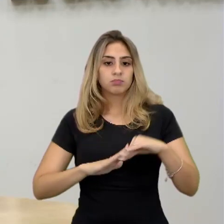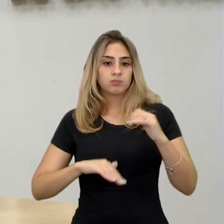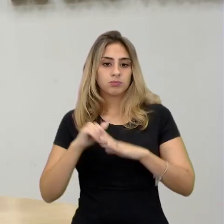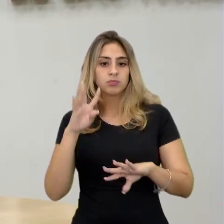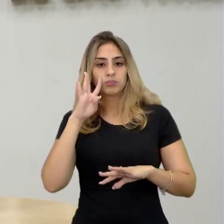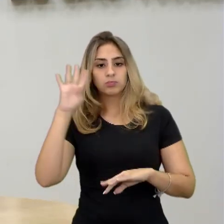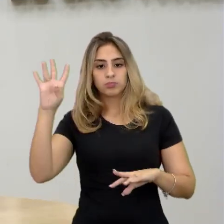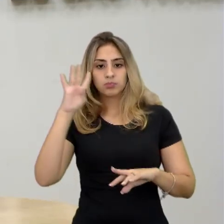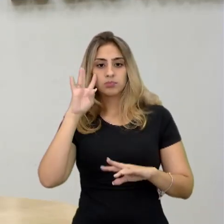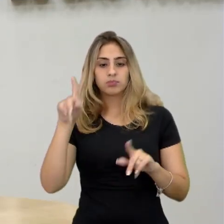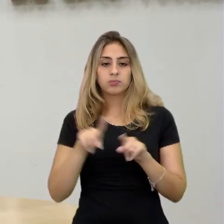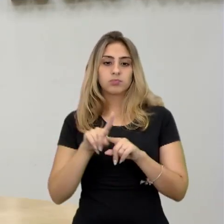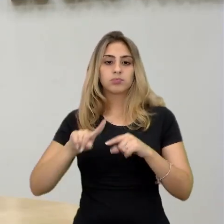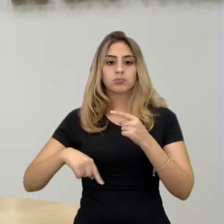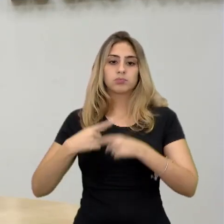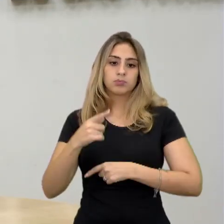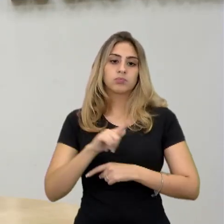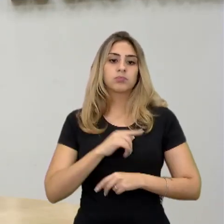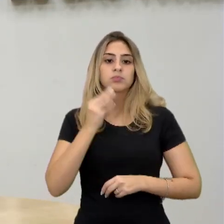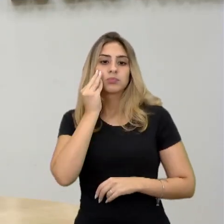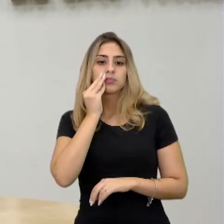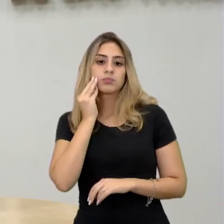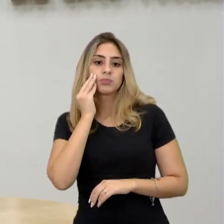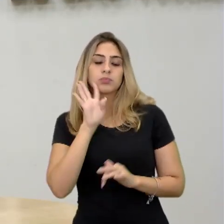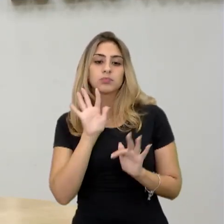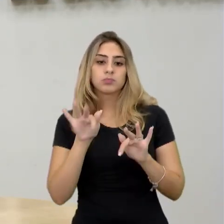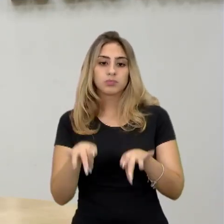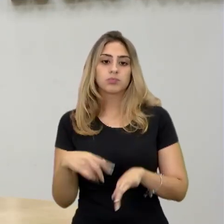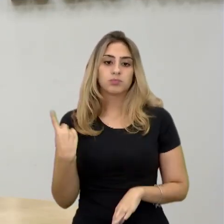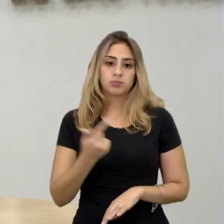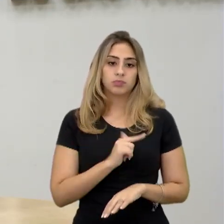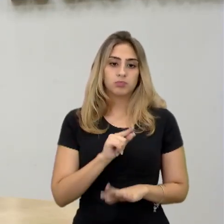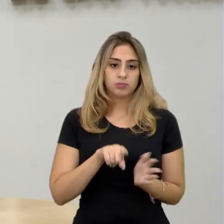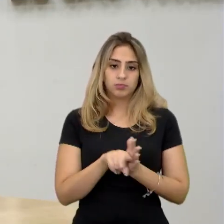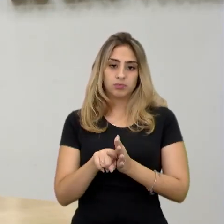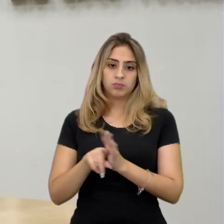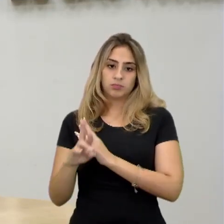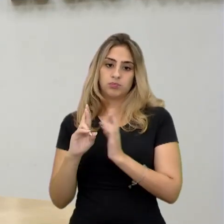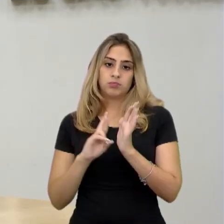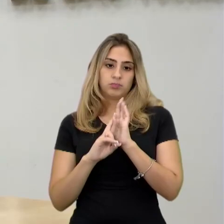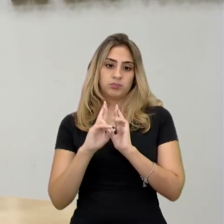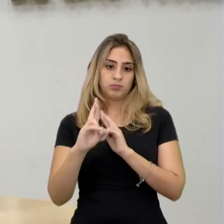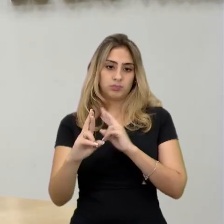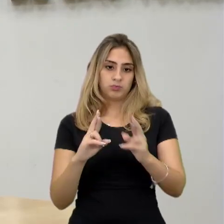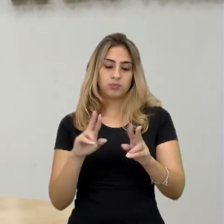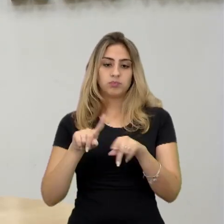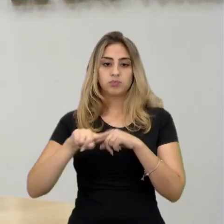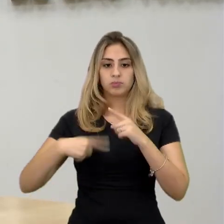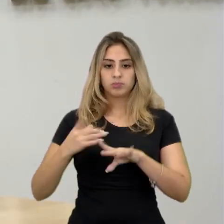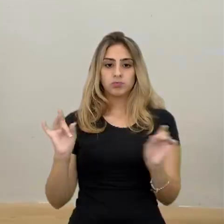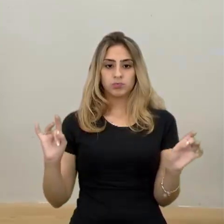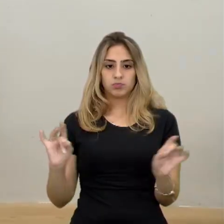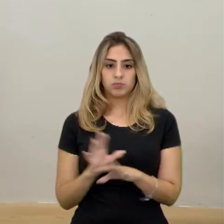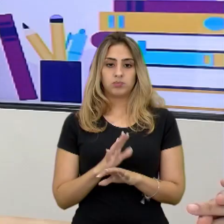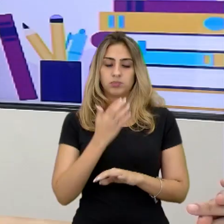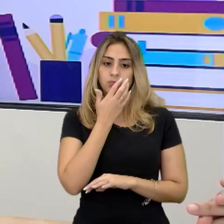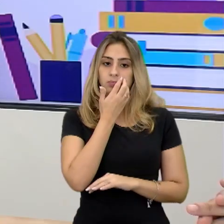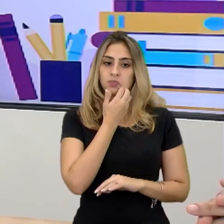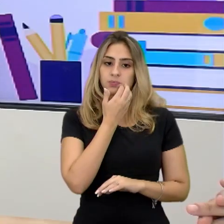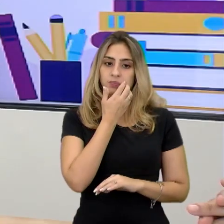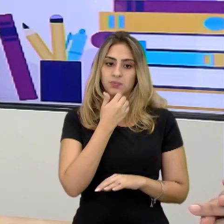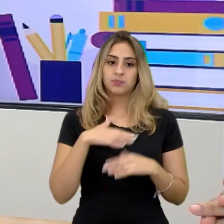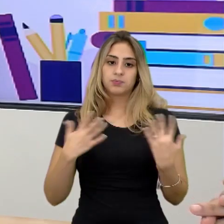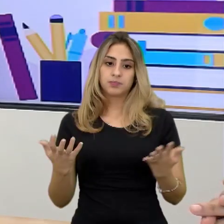teorias e hipóteses, depois a gente tem uma experimentação e no final a gente vai ter uma análise de resultados e depois uma conclusão. Então,